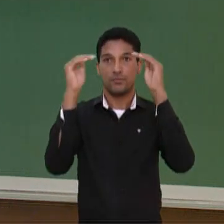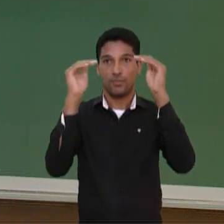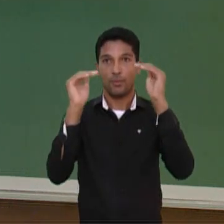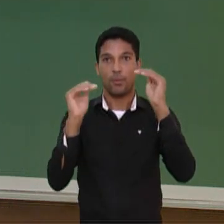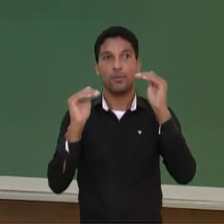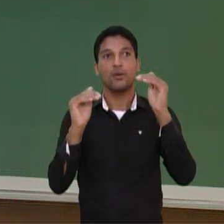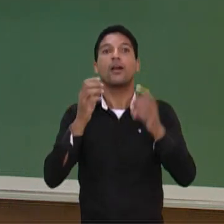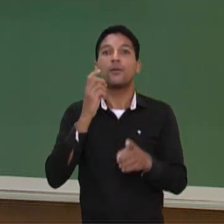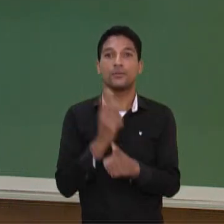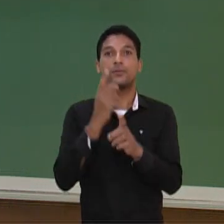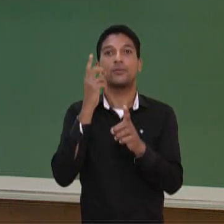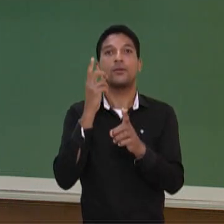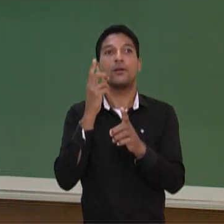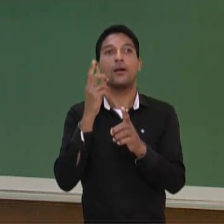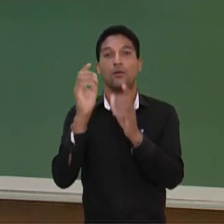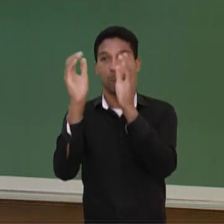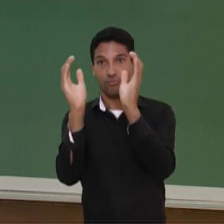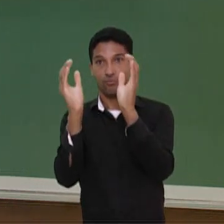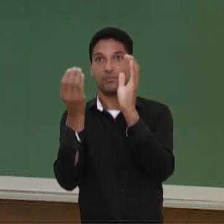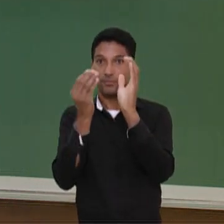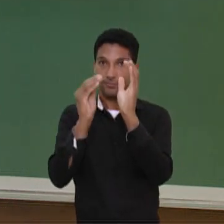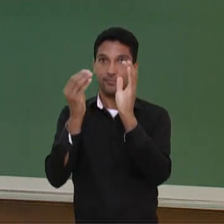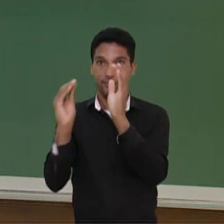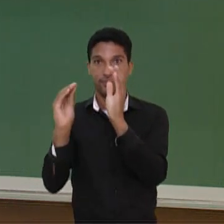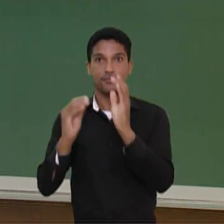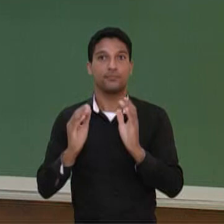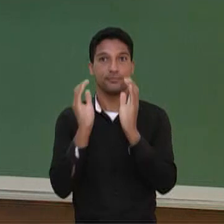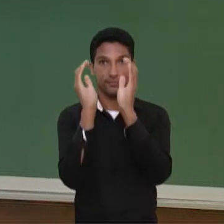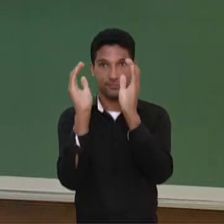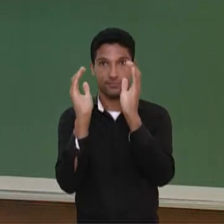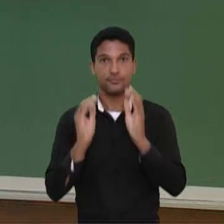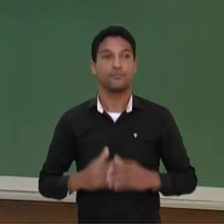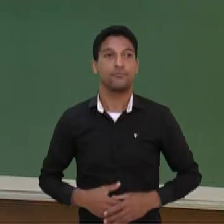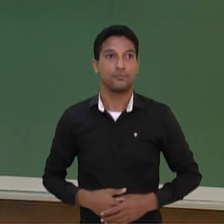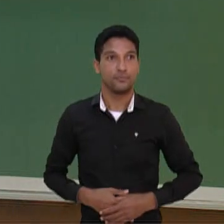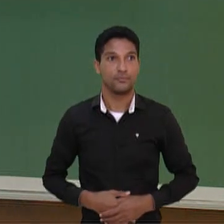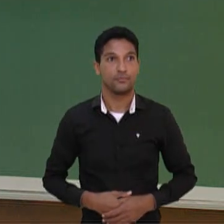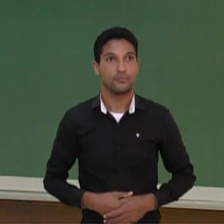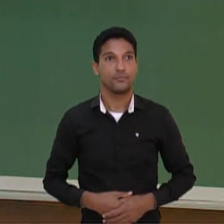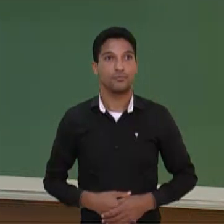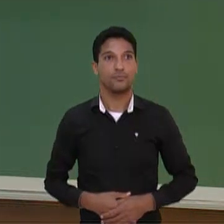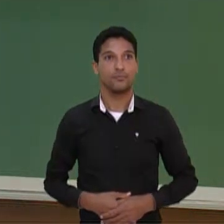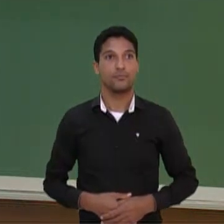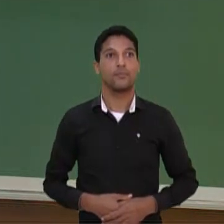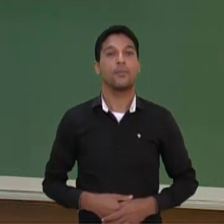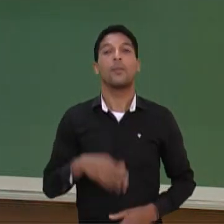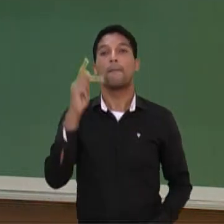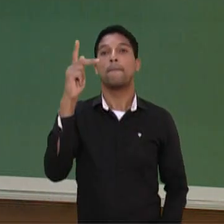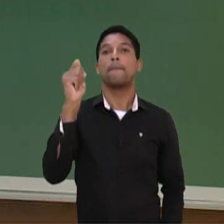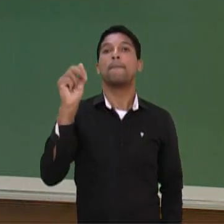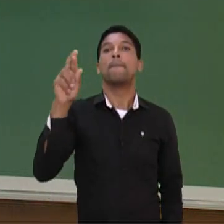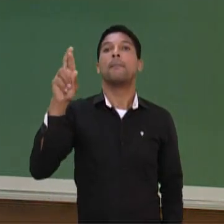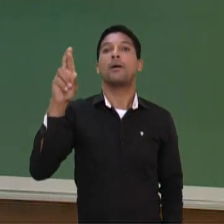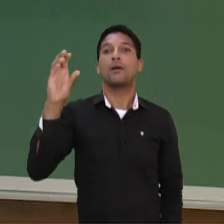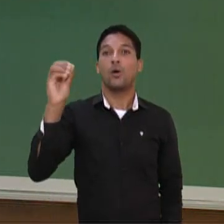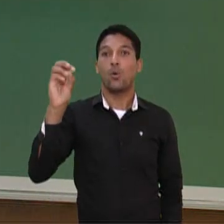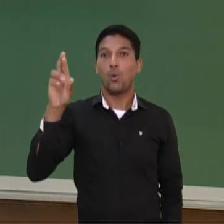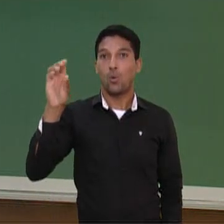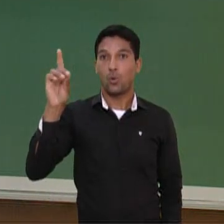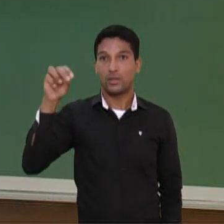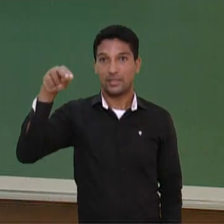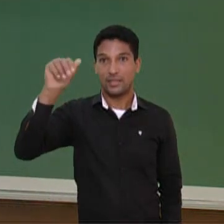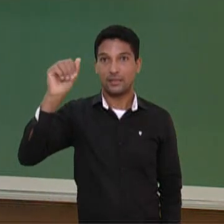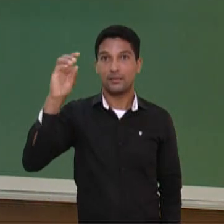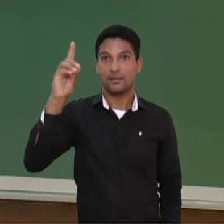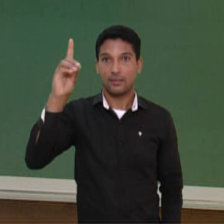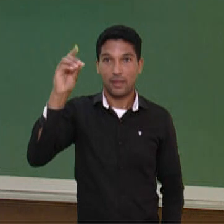1. Anotei o meu par ordenado também, né? Fui preenchendo a tabela. Quando x é igual a 3, apliquei na função e obtive